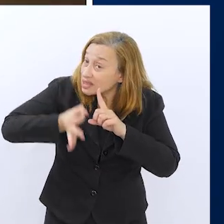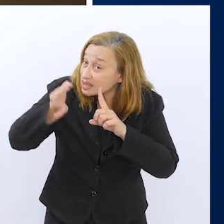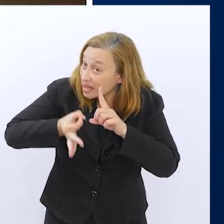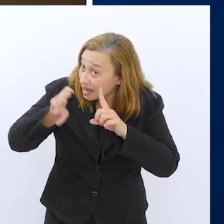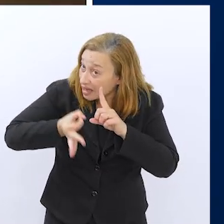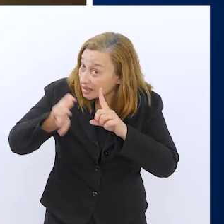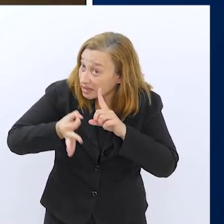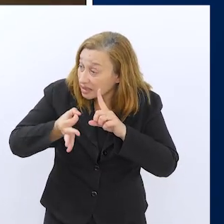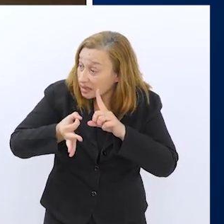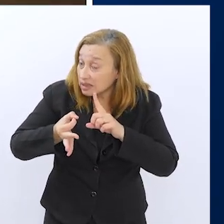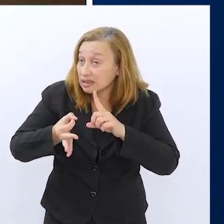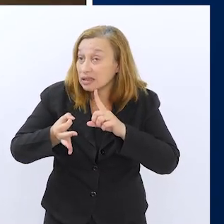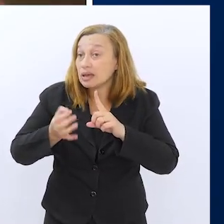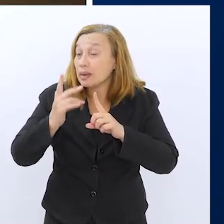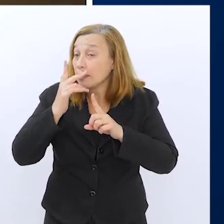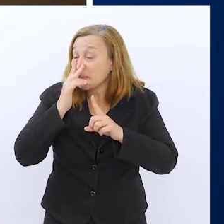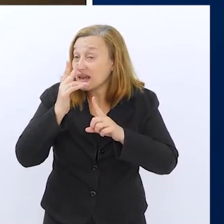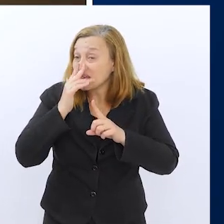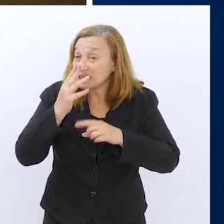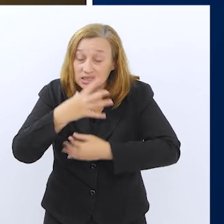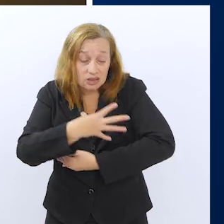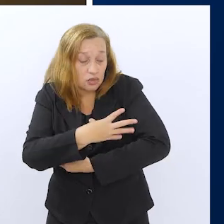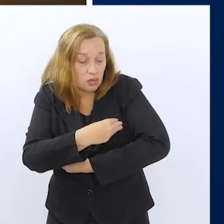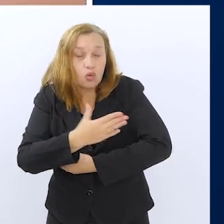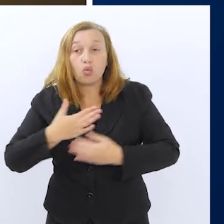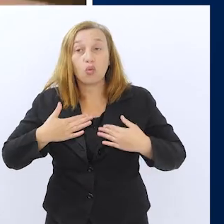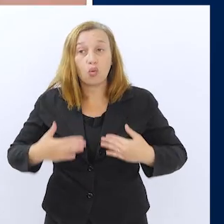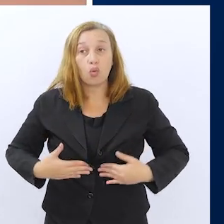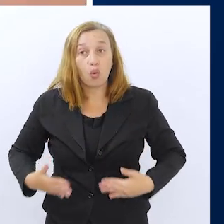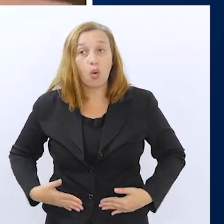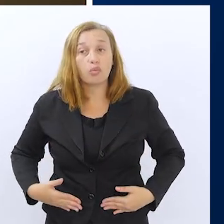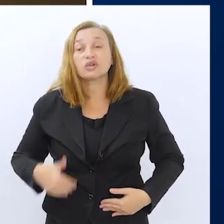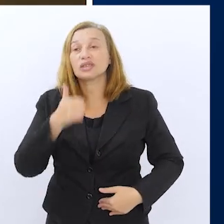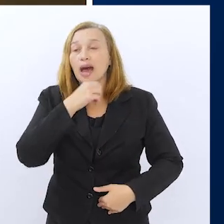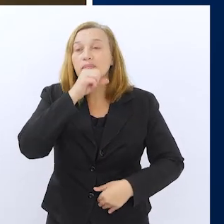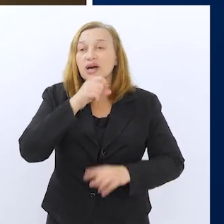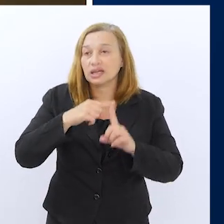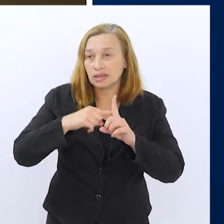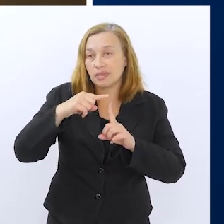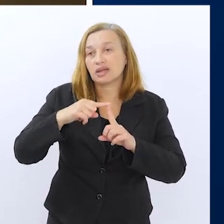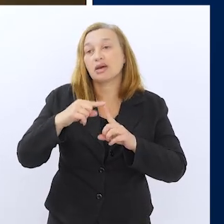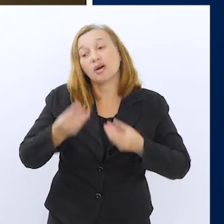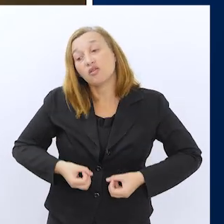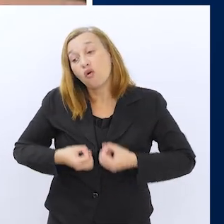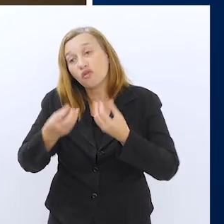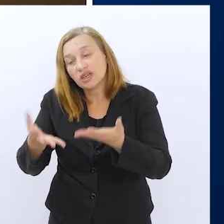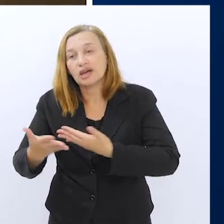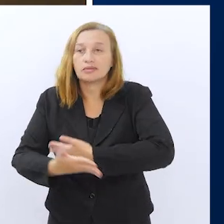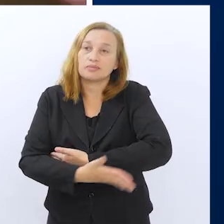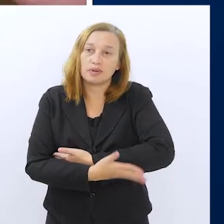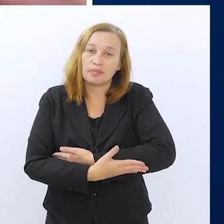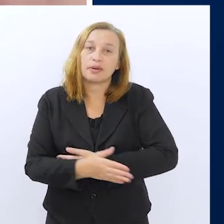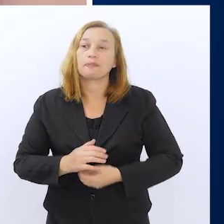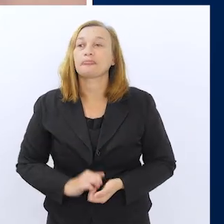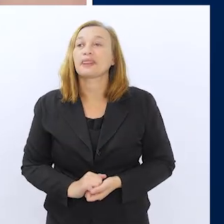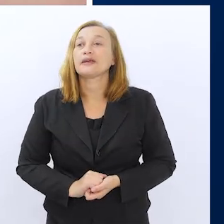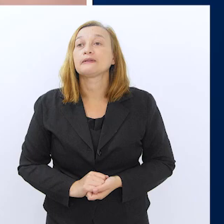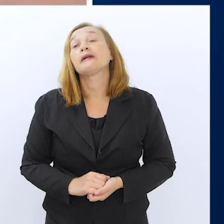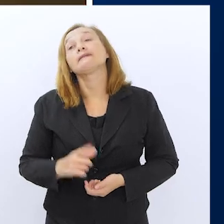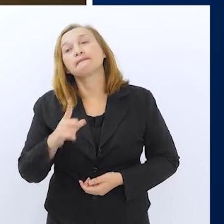que o bebê mama o peito da mãe. É a temperatura, né, ali do corpo da mãe, para poder ser ofertado